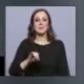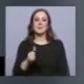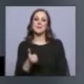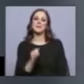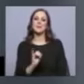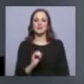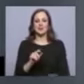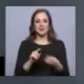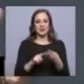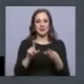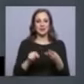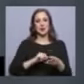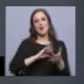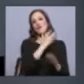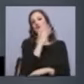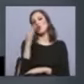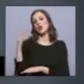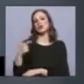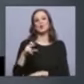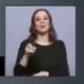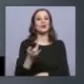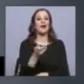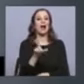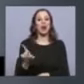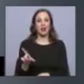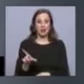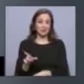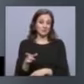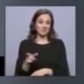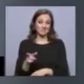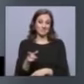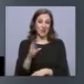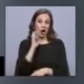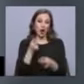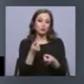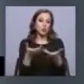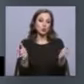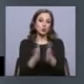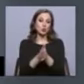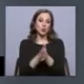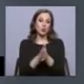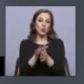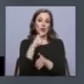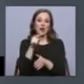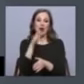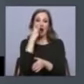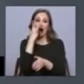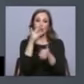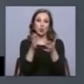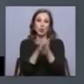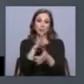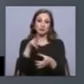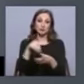tem floresta tropical engoliu a derrota um pouco de tudo o que existe no resto da áfrica então o